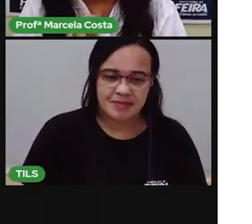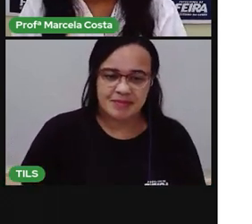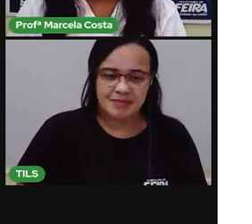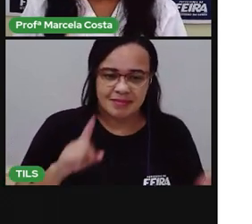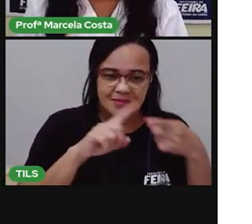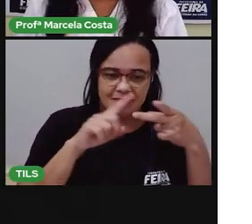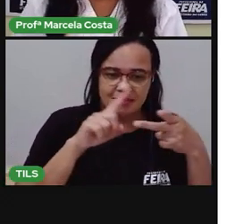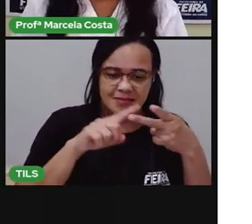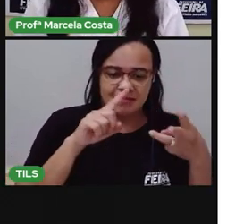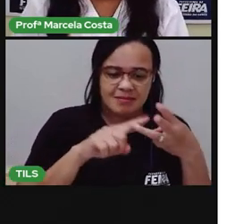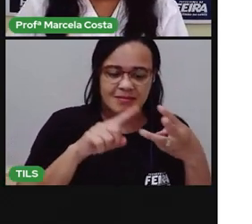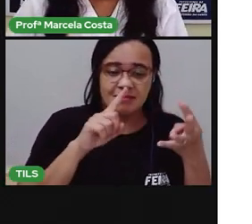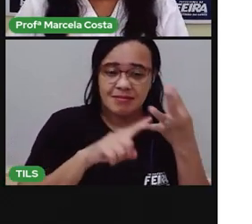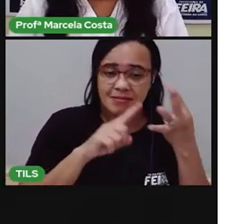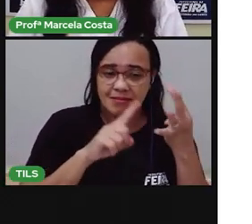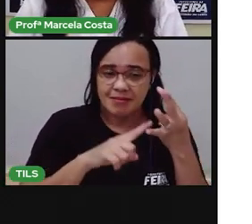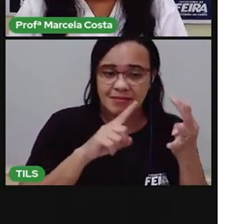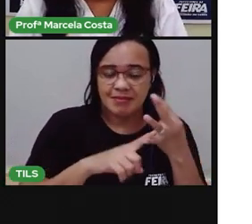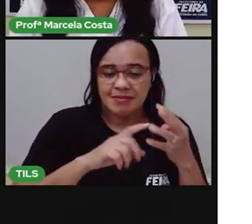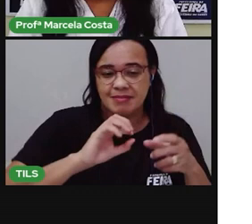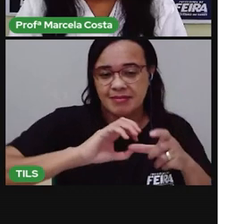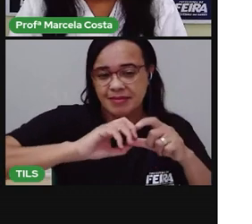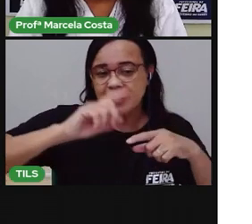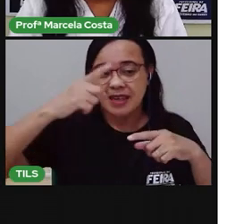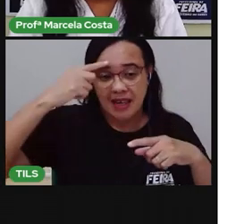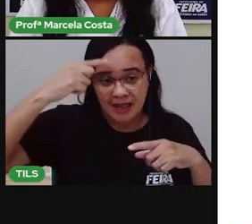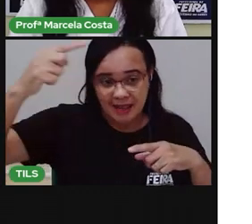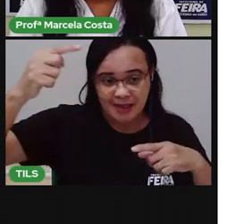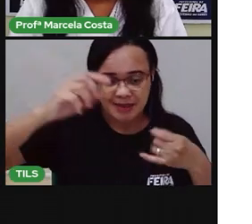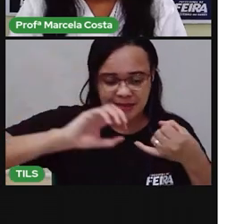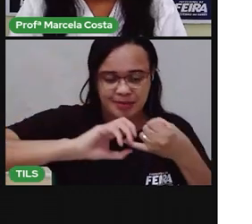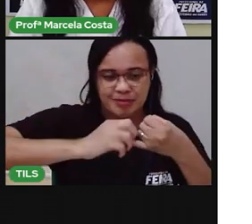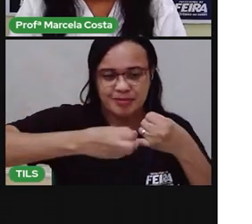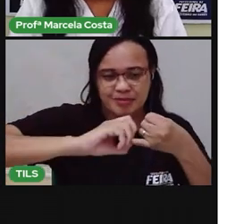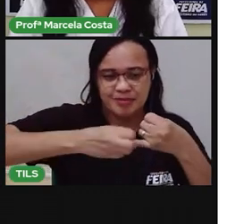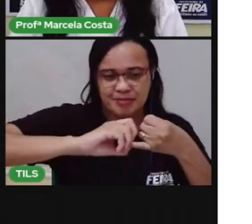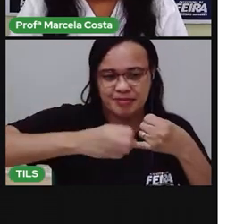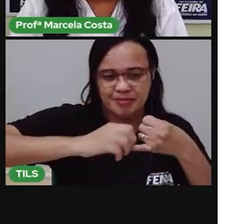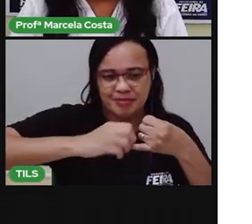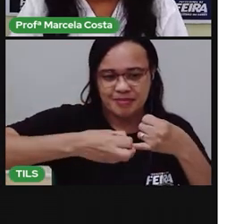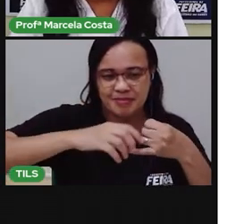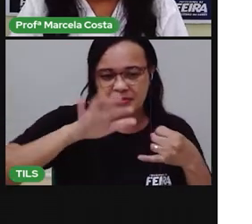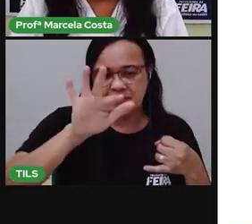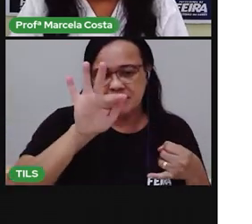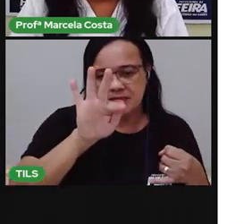Mais um item na nossa lista. Feijão. Ó,